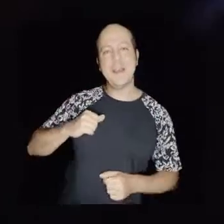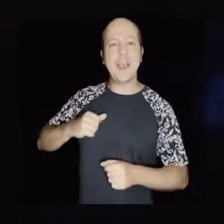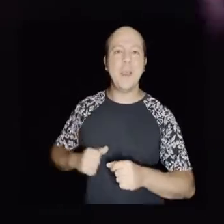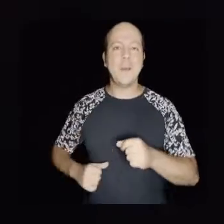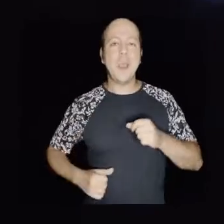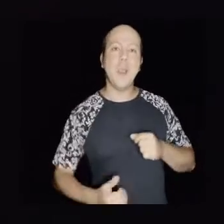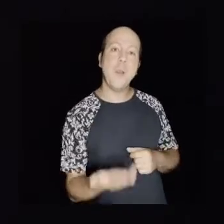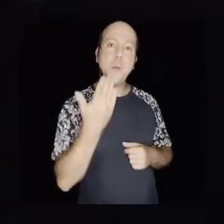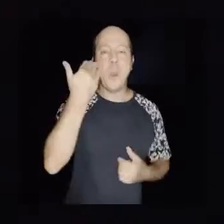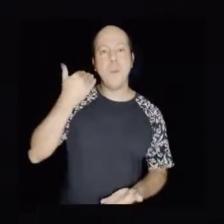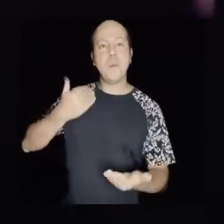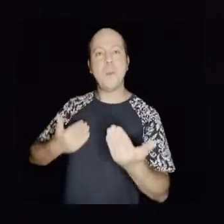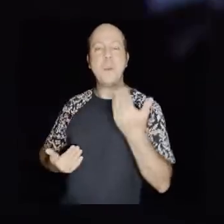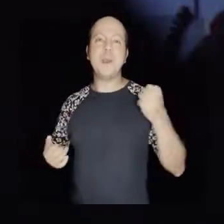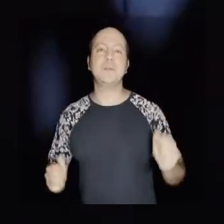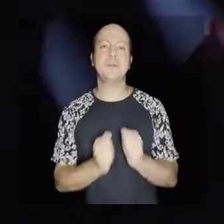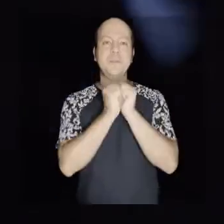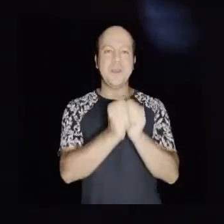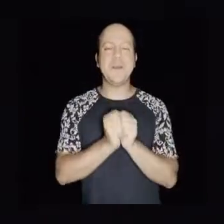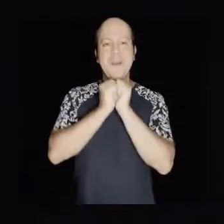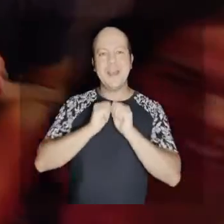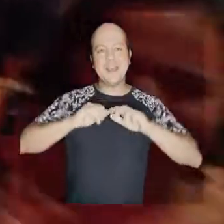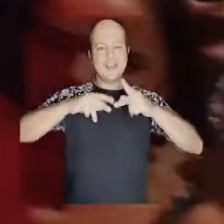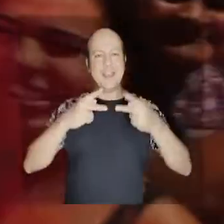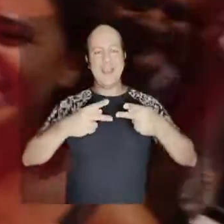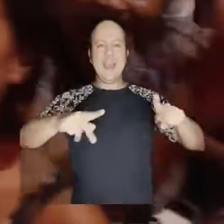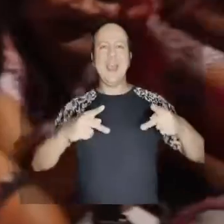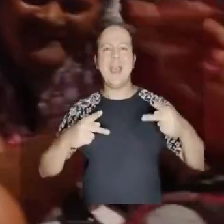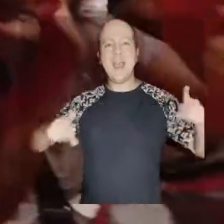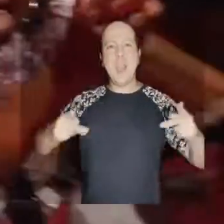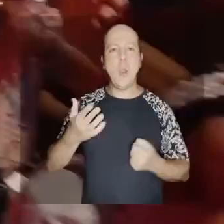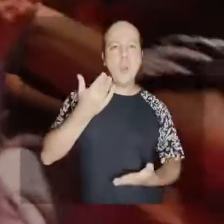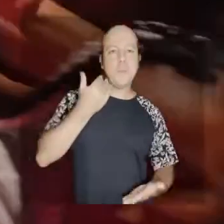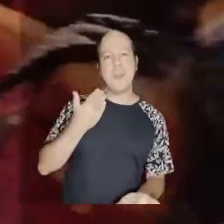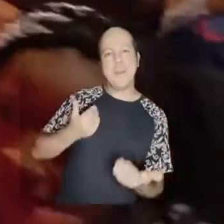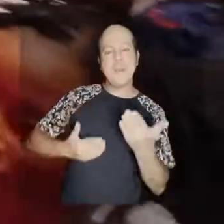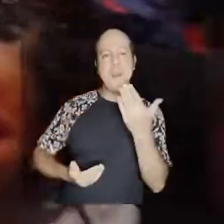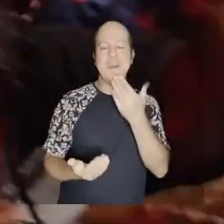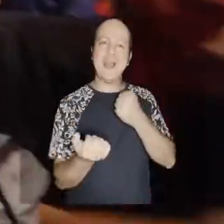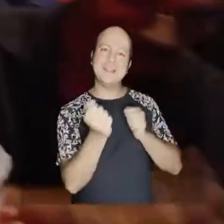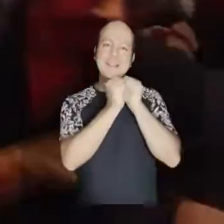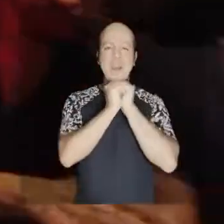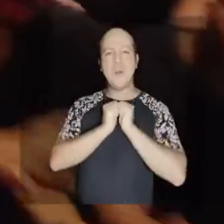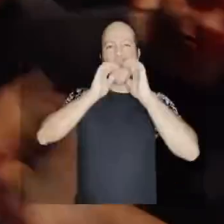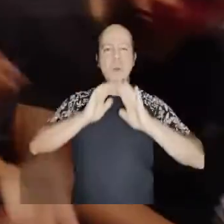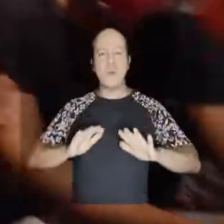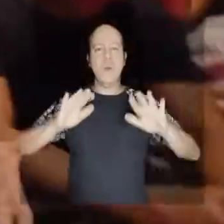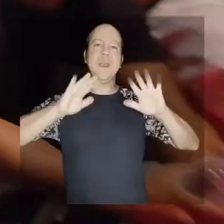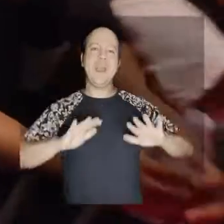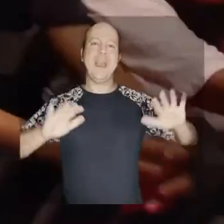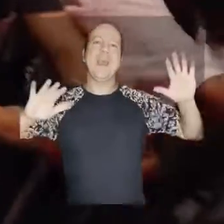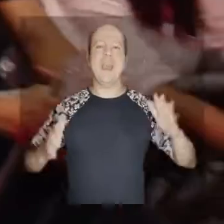Em letras pretas, Dourado, Dourado. Júlia Mestre, Zé Ibarra, Lucas Nunes e Dora Morelenbaum.